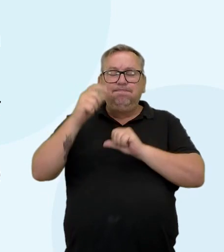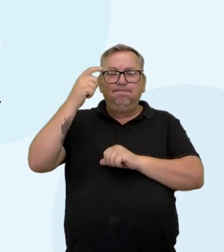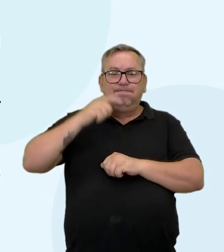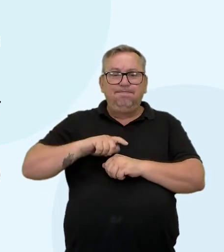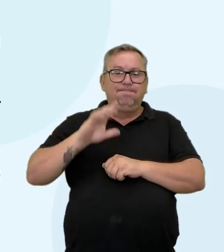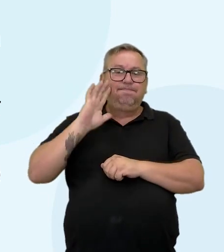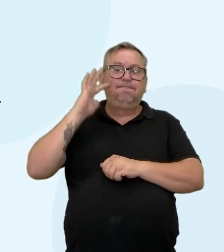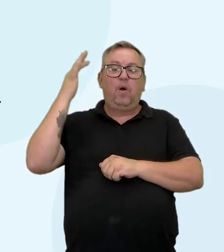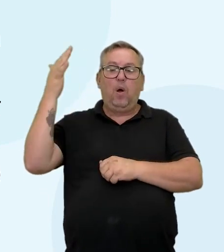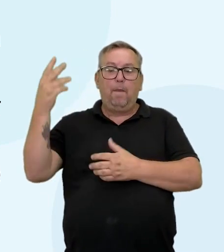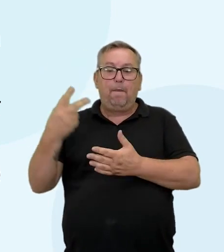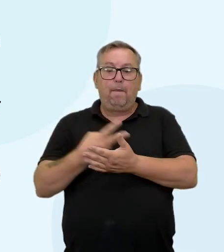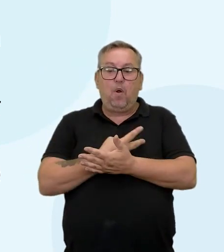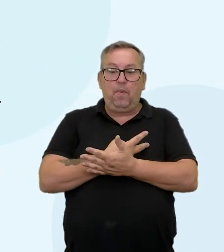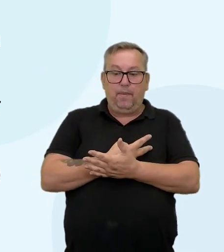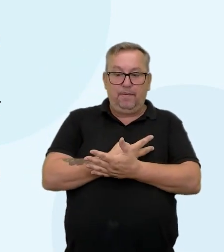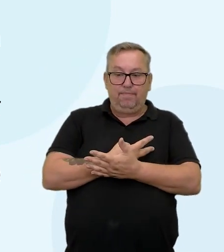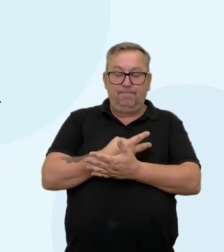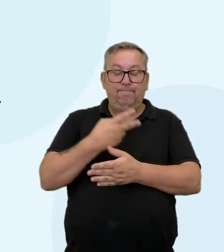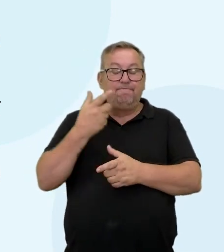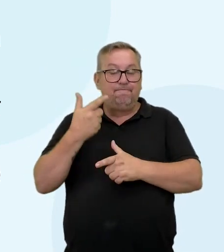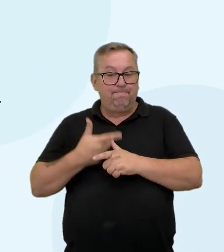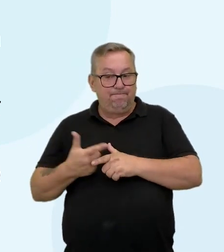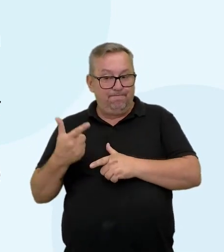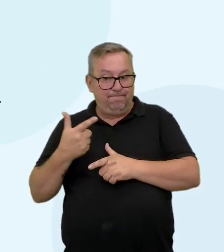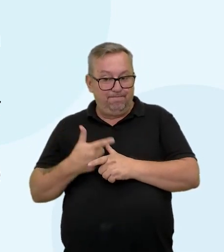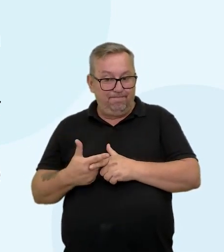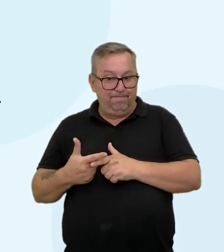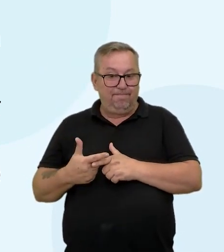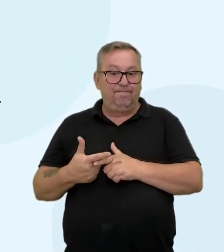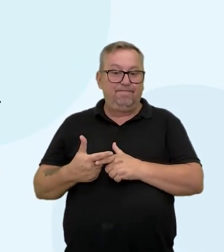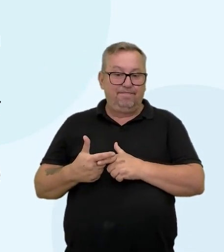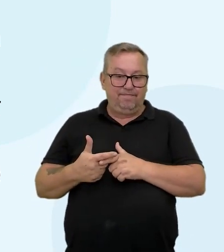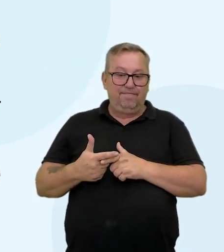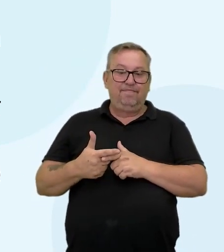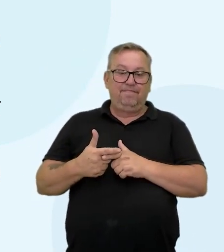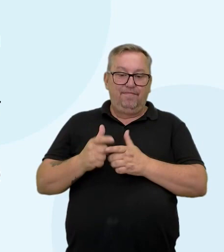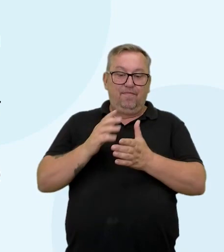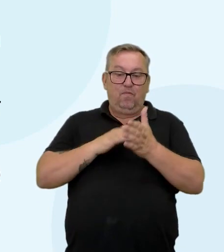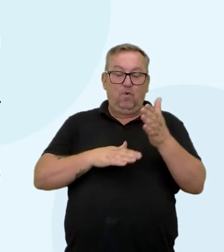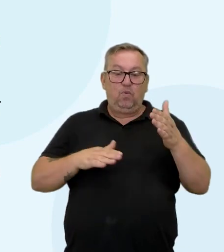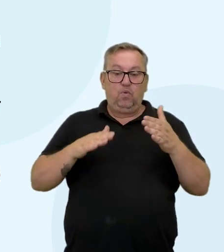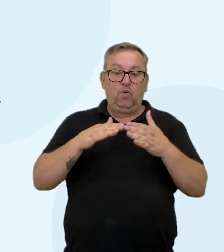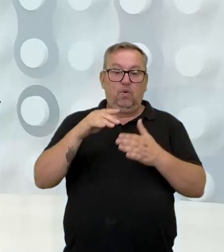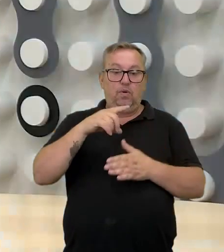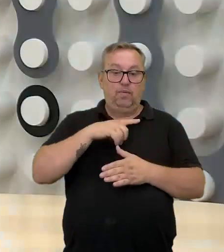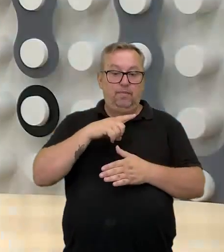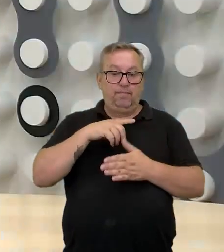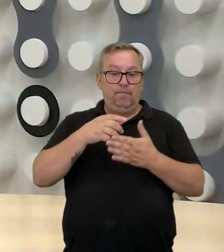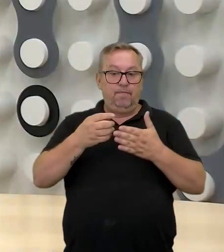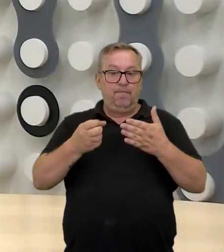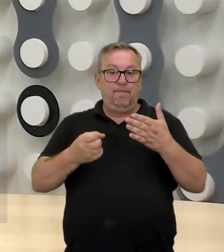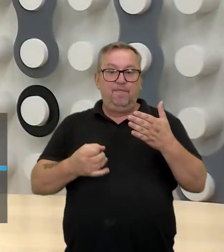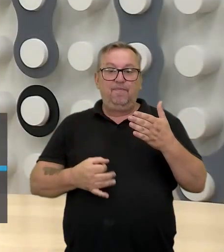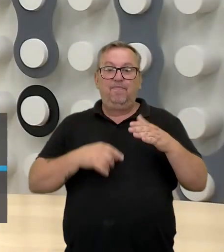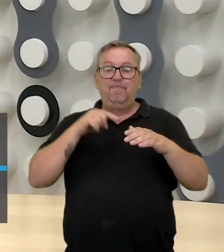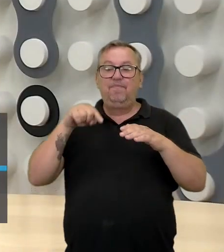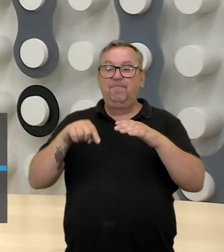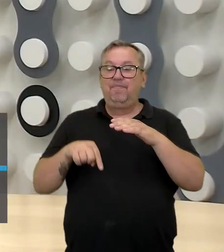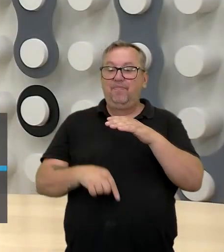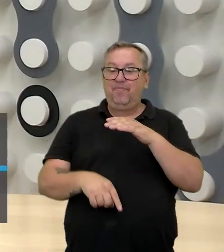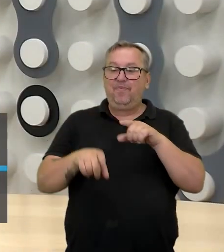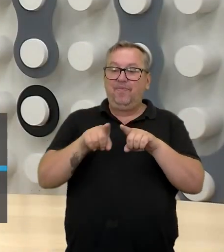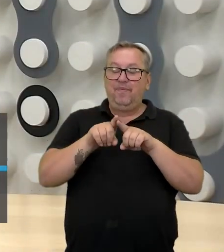componente curricular é o pensamento e a resolução de situações e problemas. Toda essa descrição dos aprofundamentos,